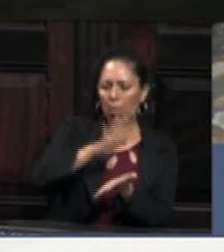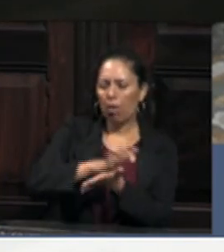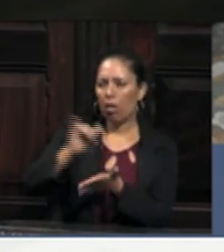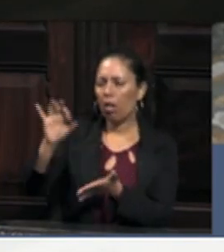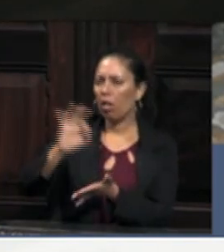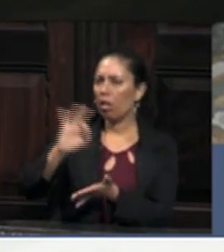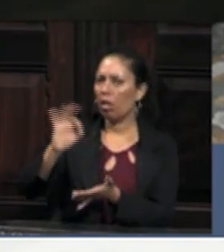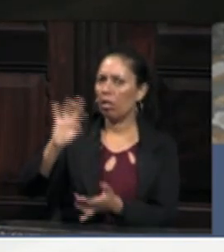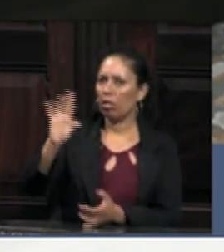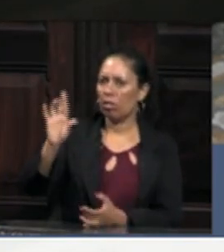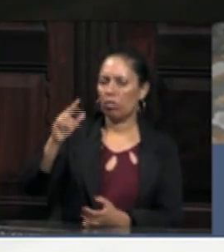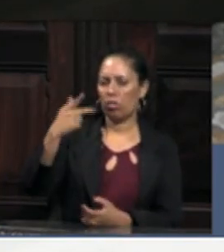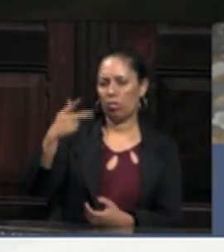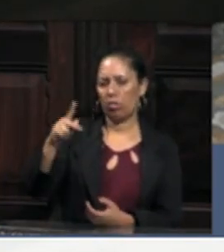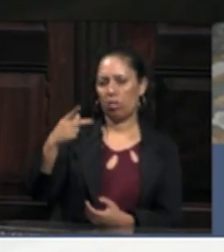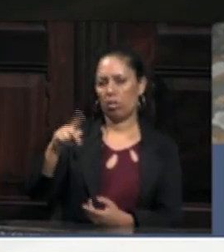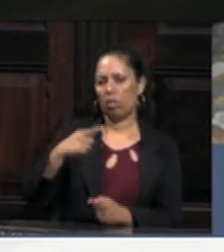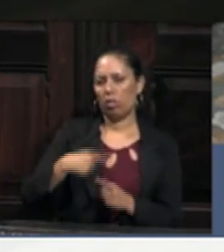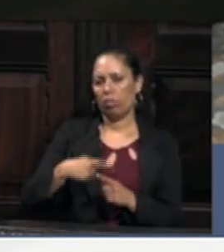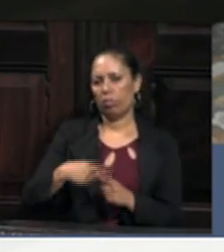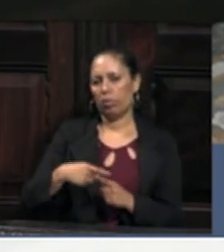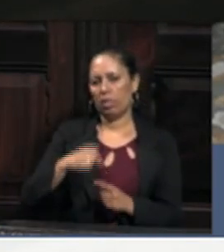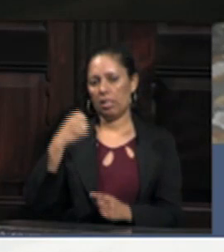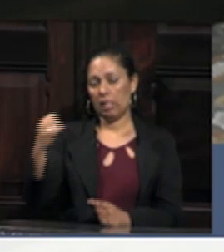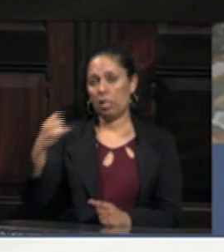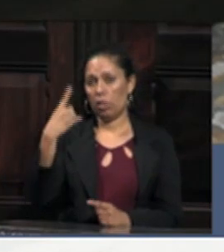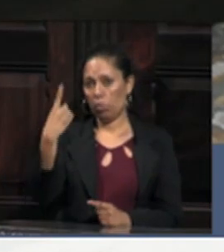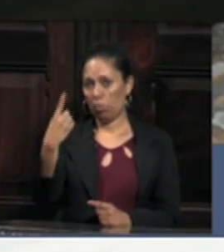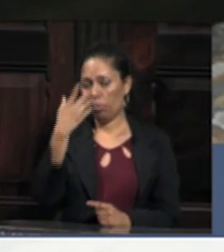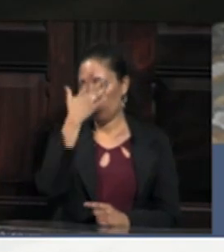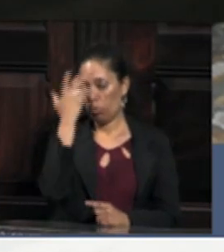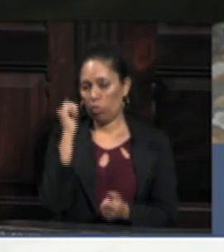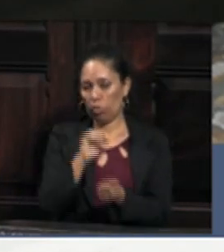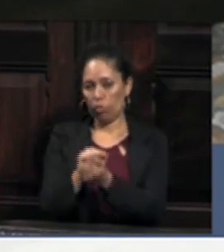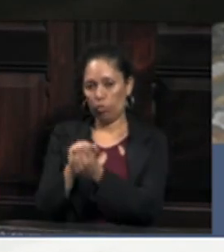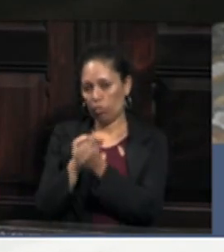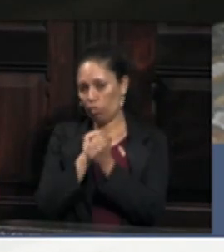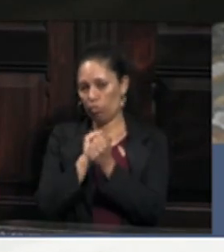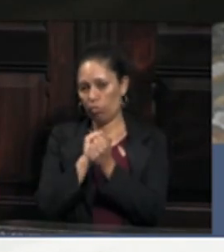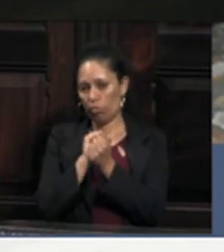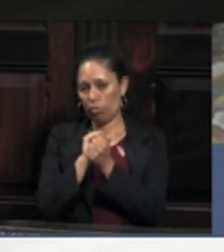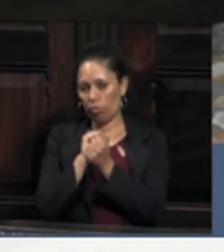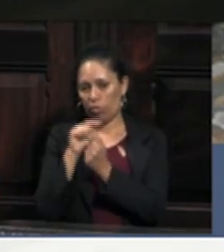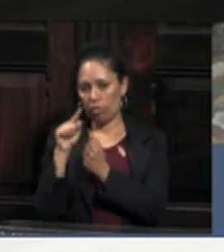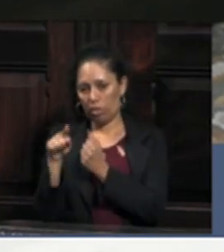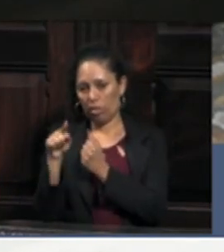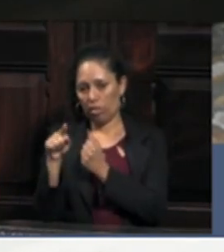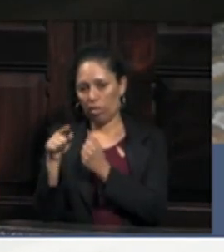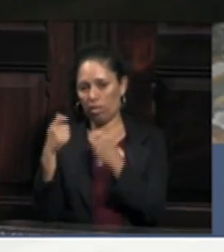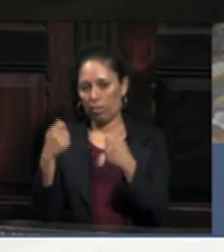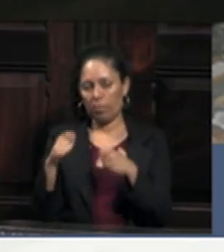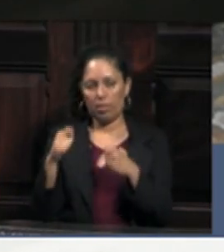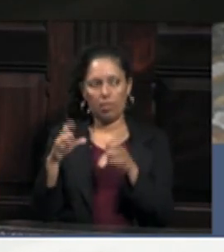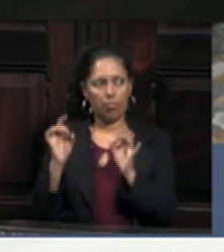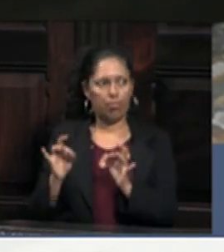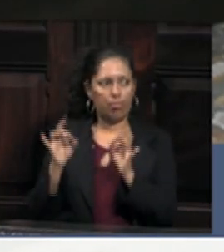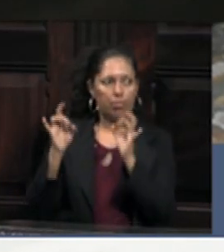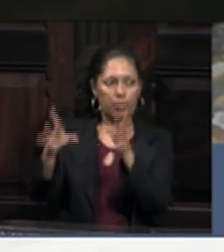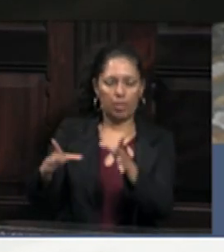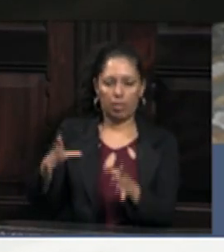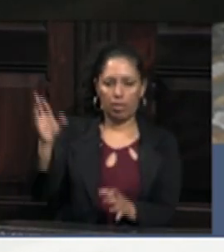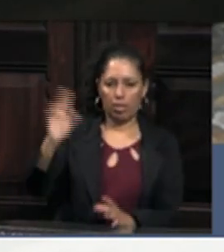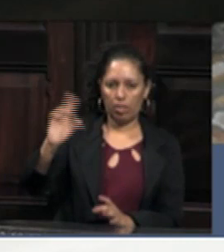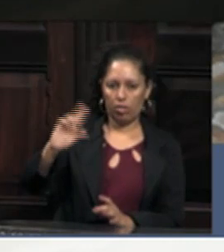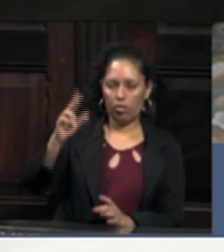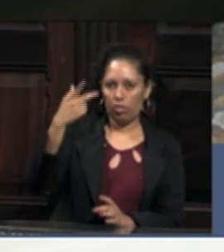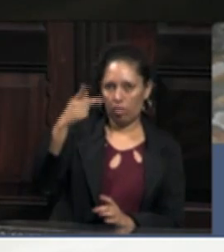religião, porque se ele tiver um adepto, ele tem que deixar essa religião. Então, o